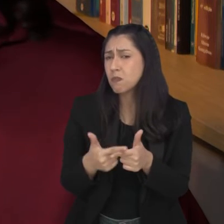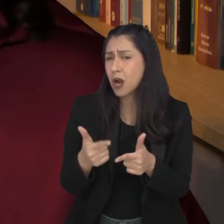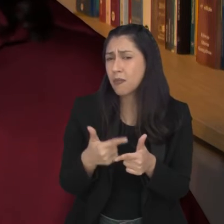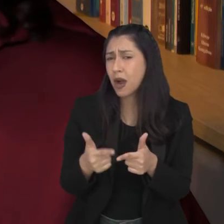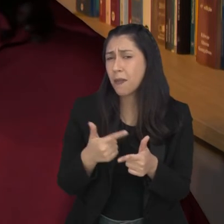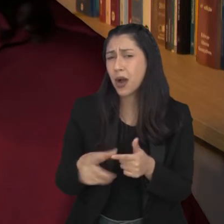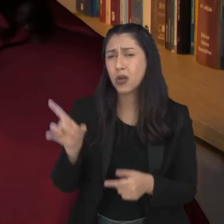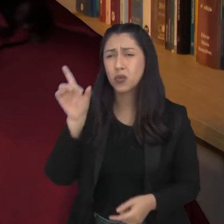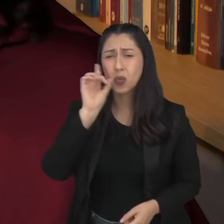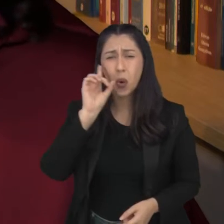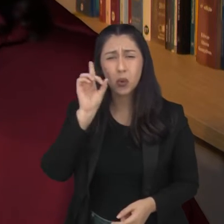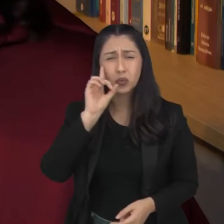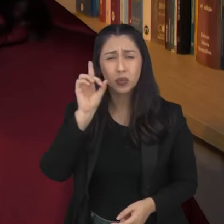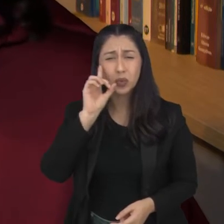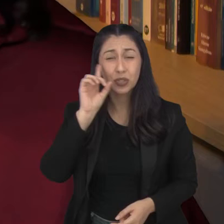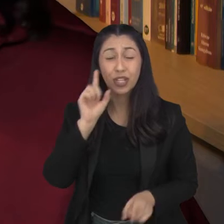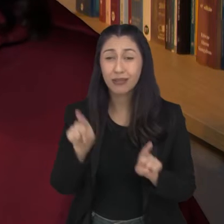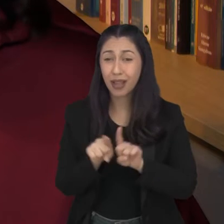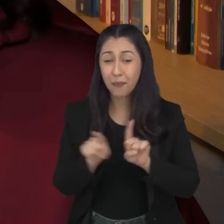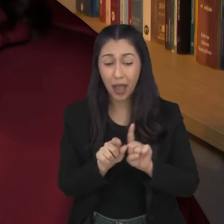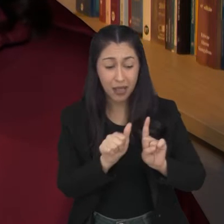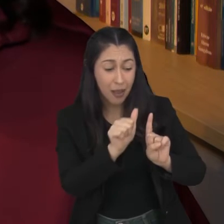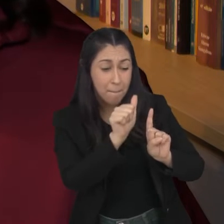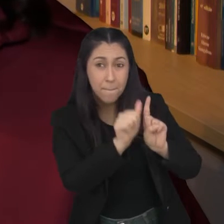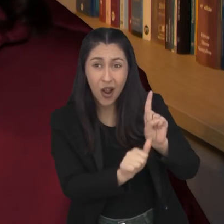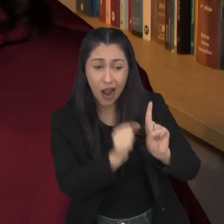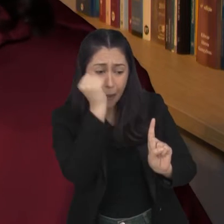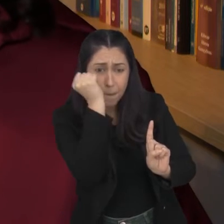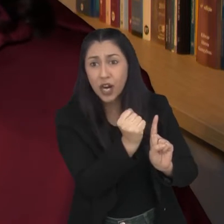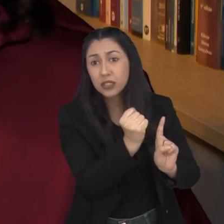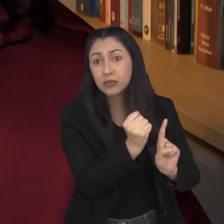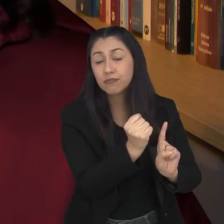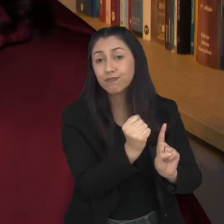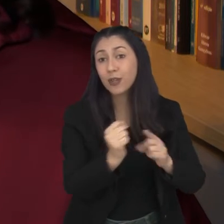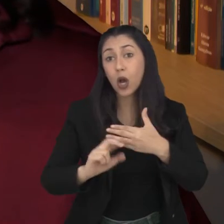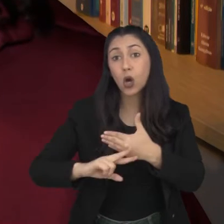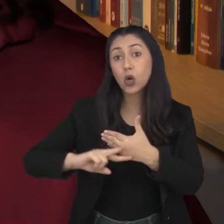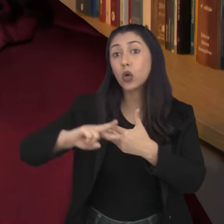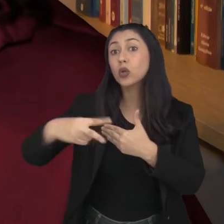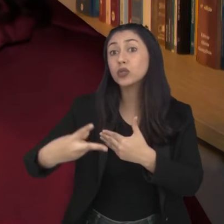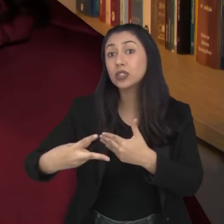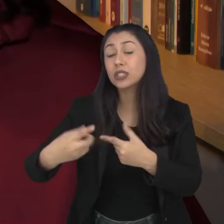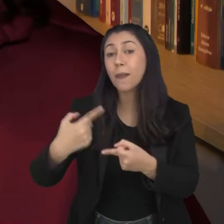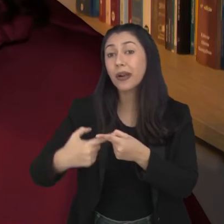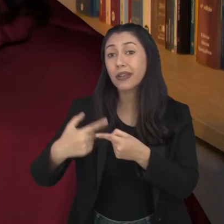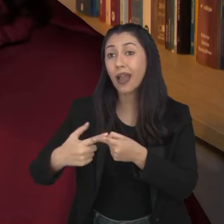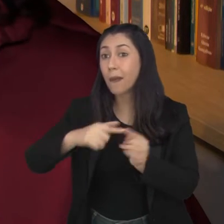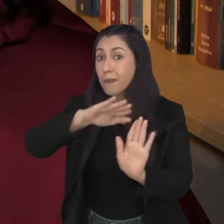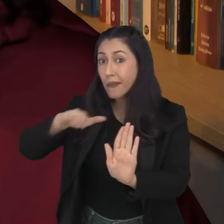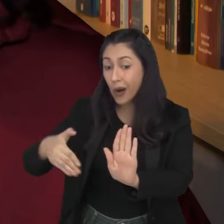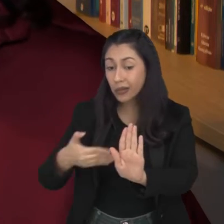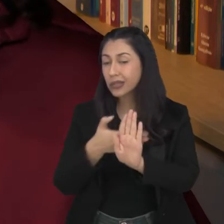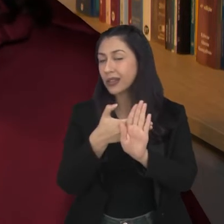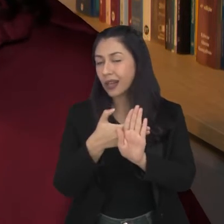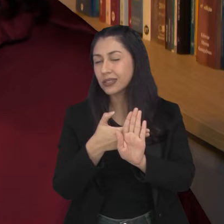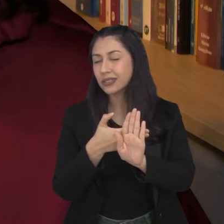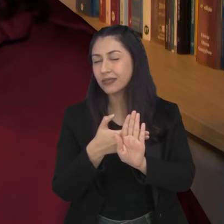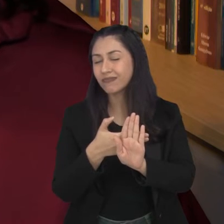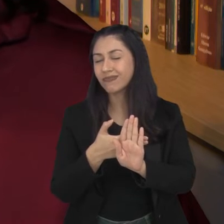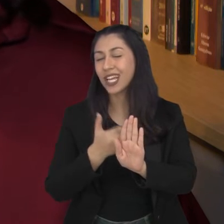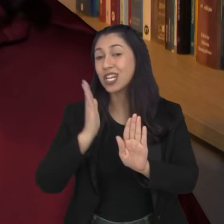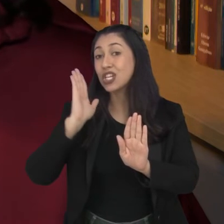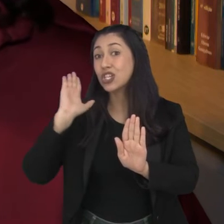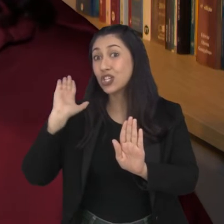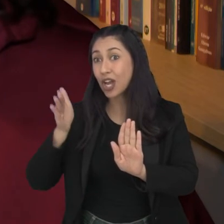vê diariamente no nosso país, infelizmente, do feminicídio, ele só é a consequência mais drástica de um problema que a